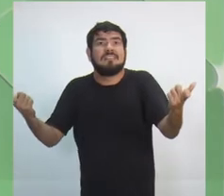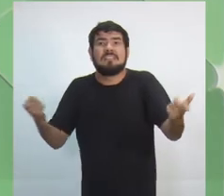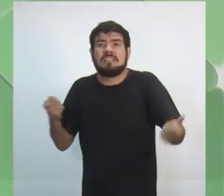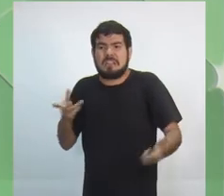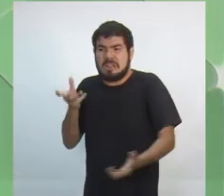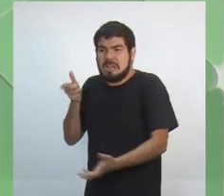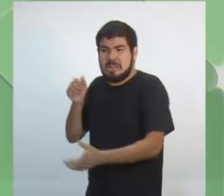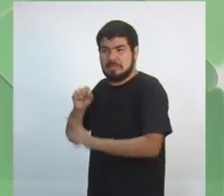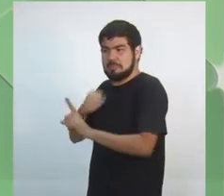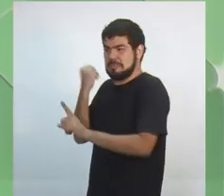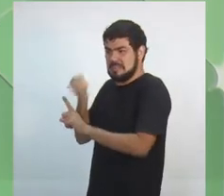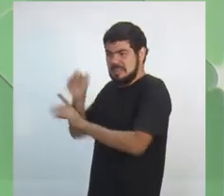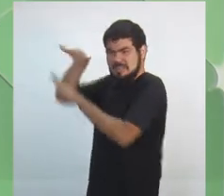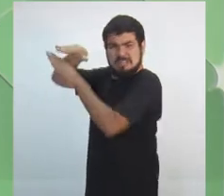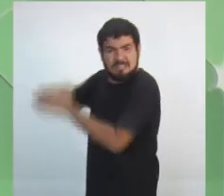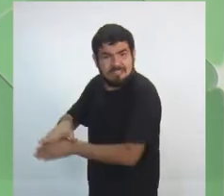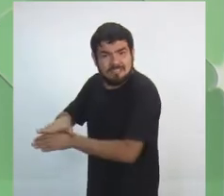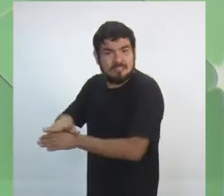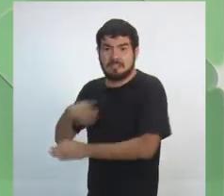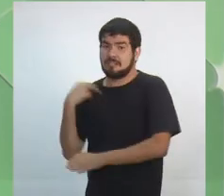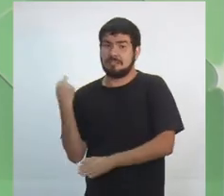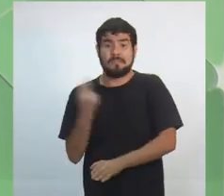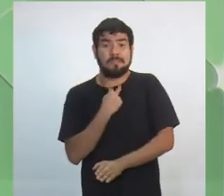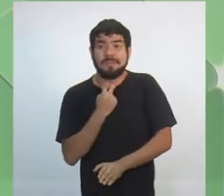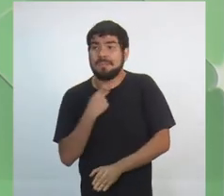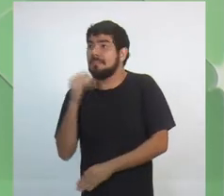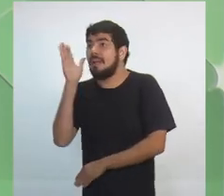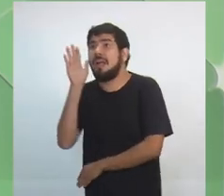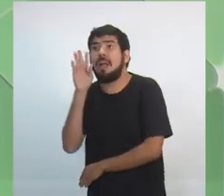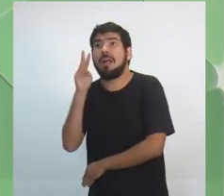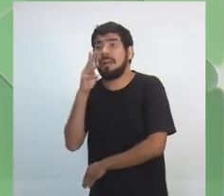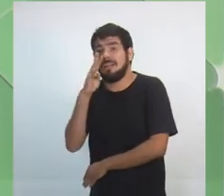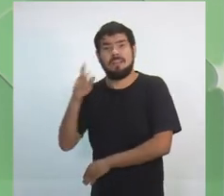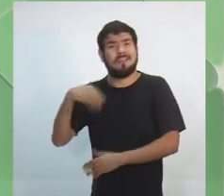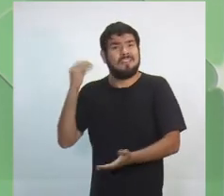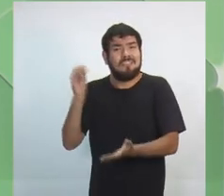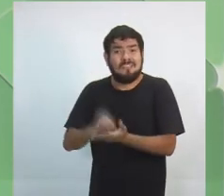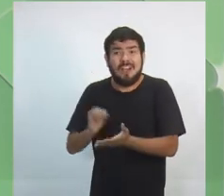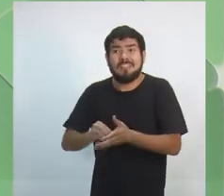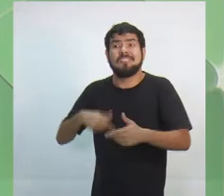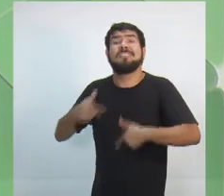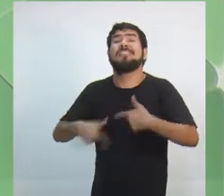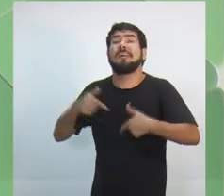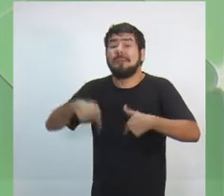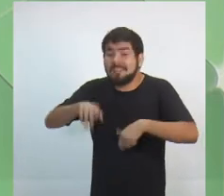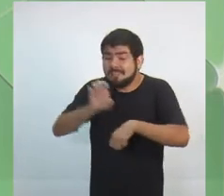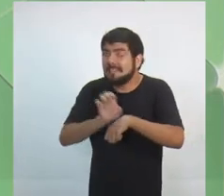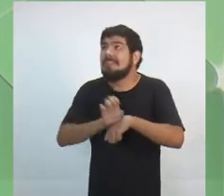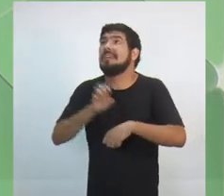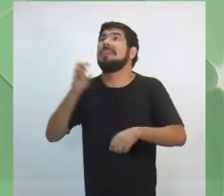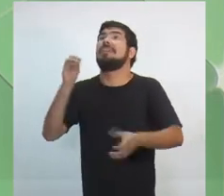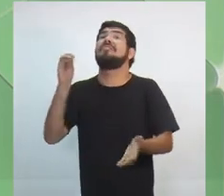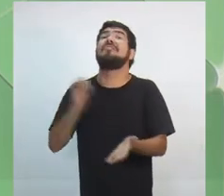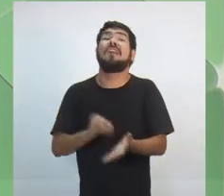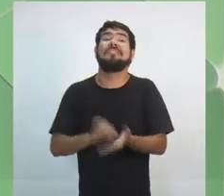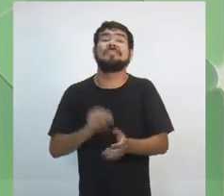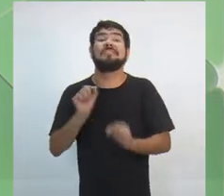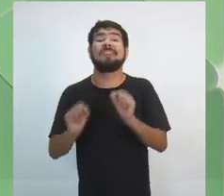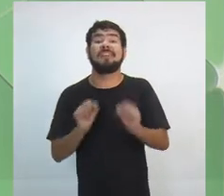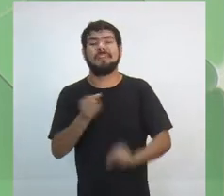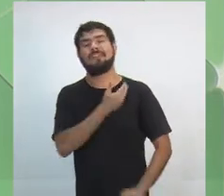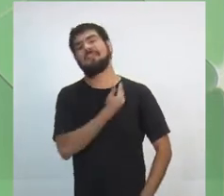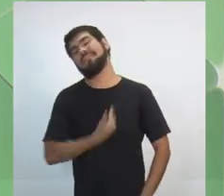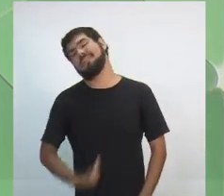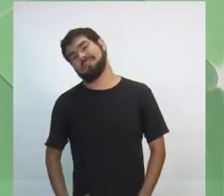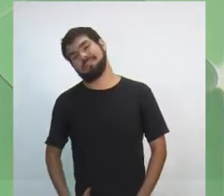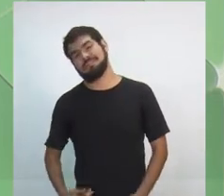penalizar a sociedade. Hoje nós não podemos mais assistir isso. A falta de emprego no Estado está faltando é gestão, recursos tem.